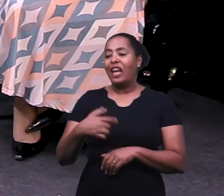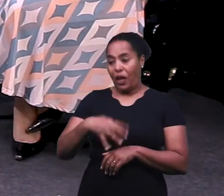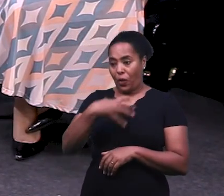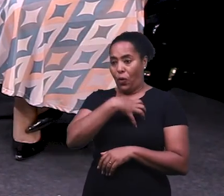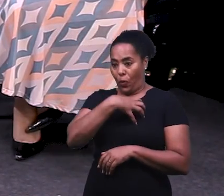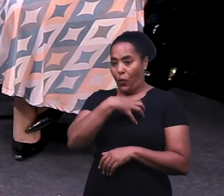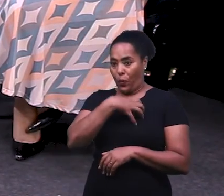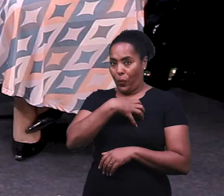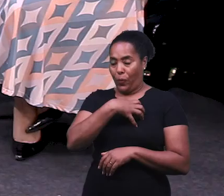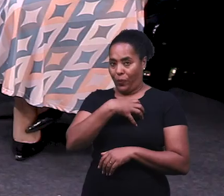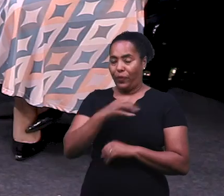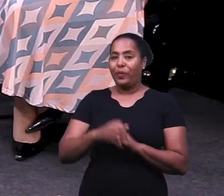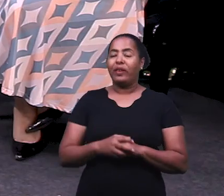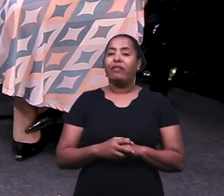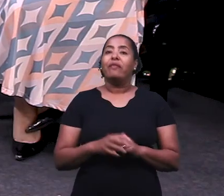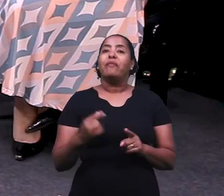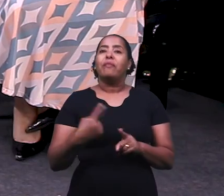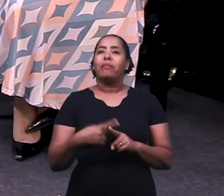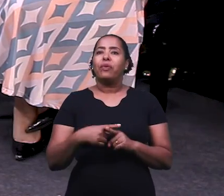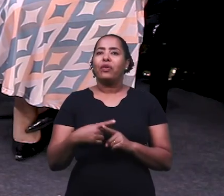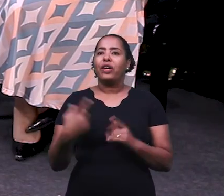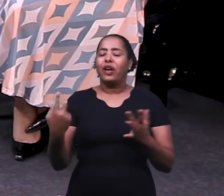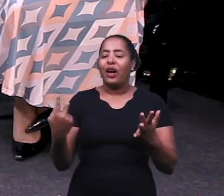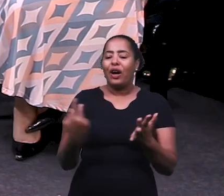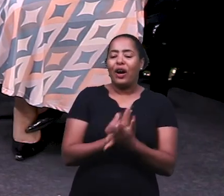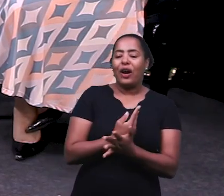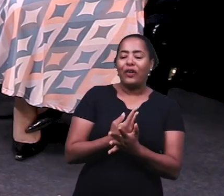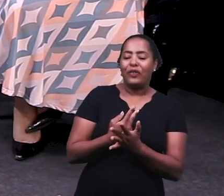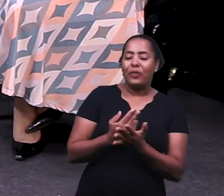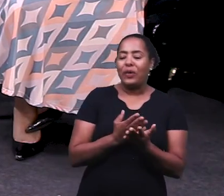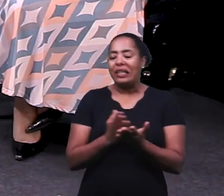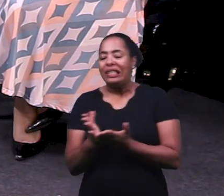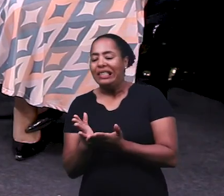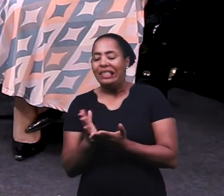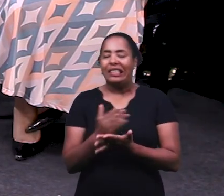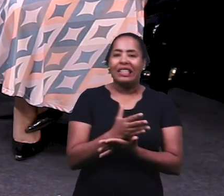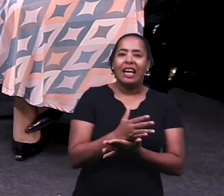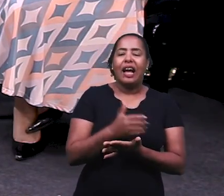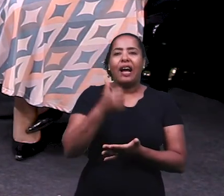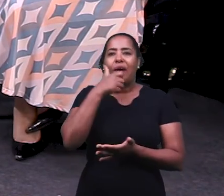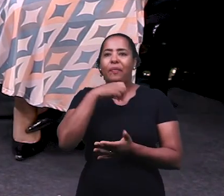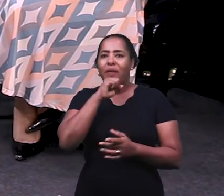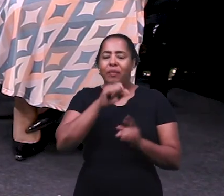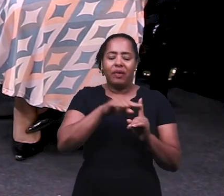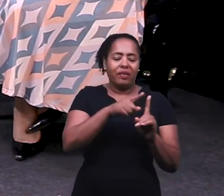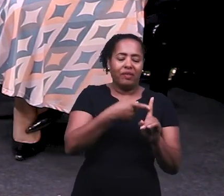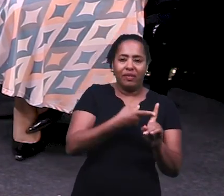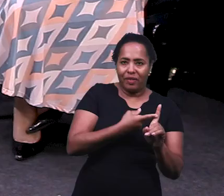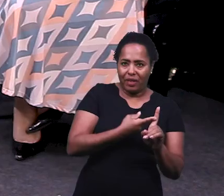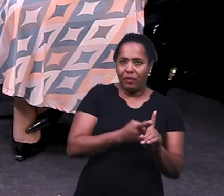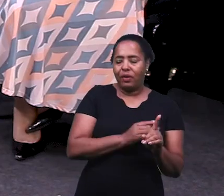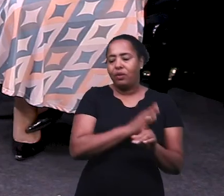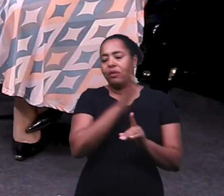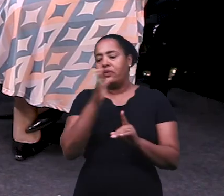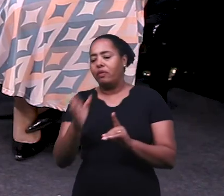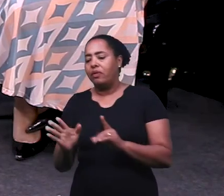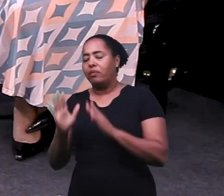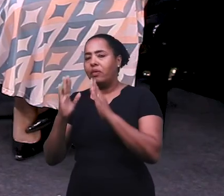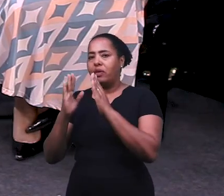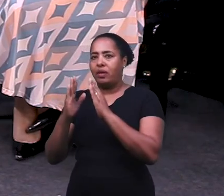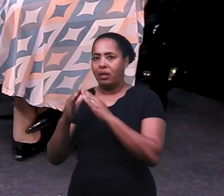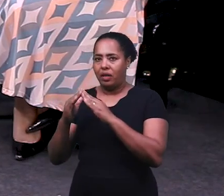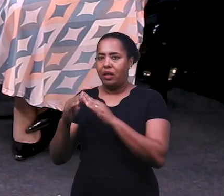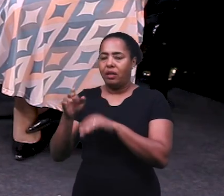sou baiana de sangue, por quê? Ocorreu um erro de percurso aí, Aham. porque minha mãe,